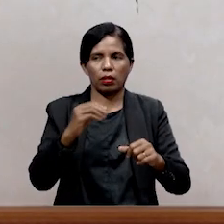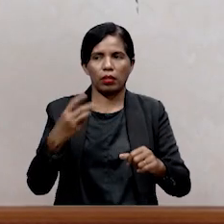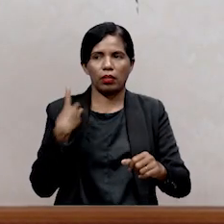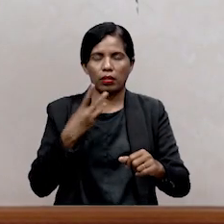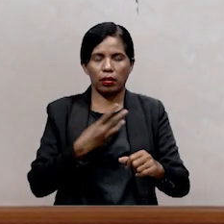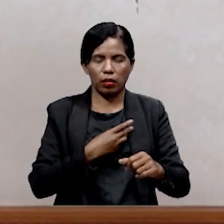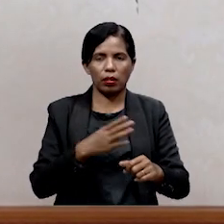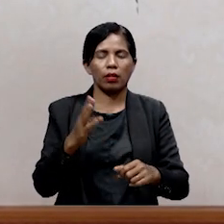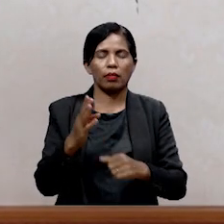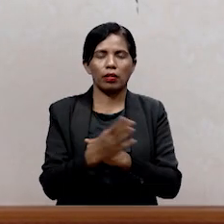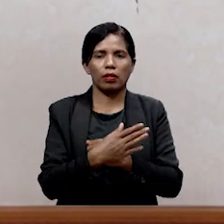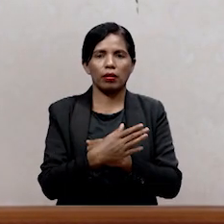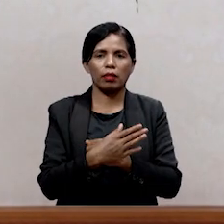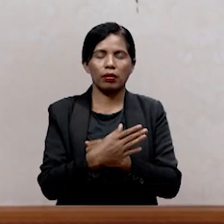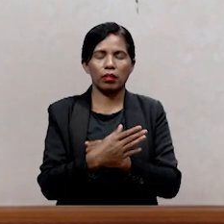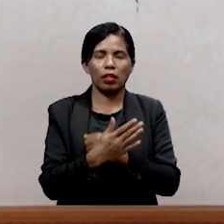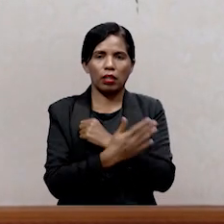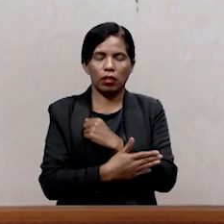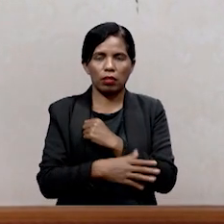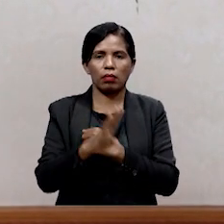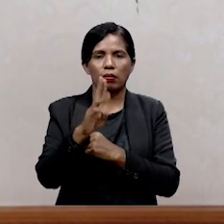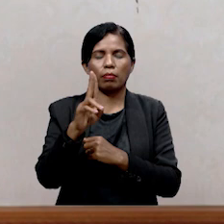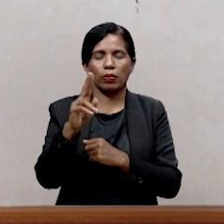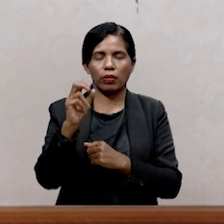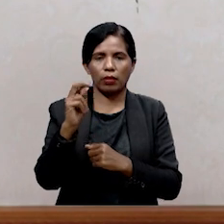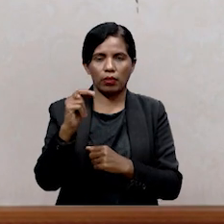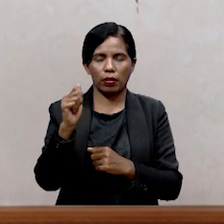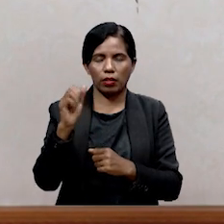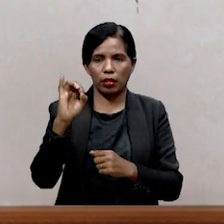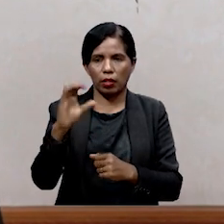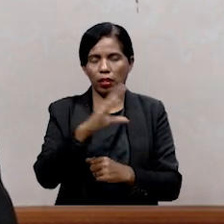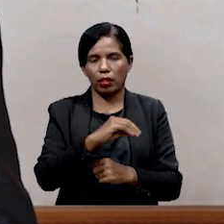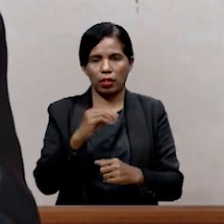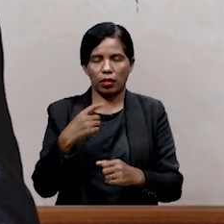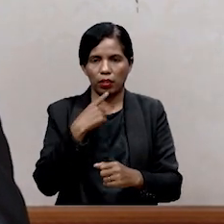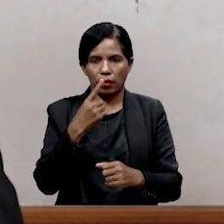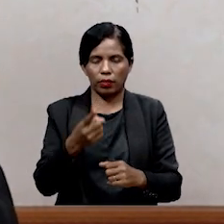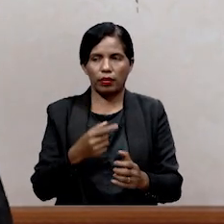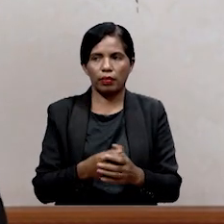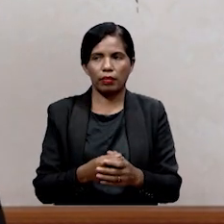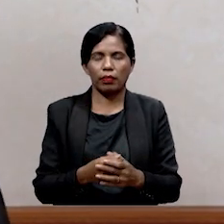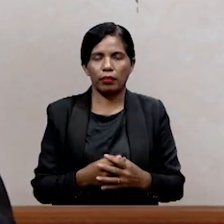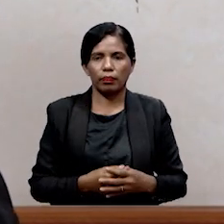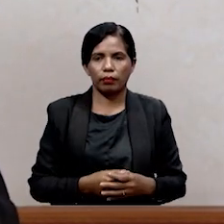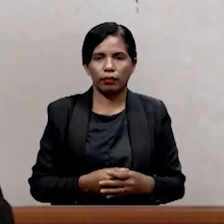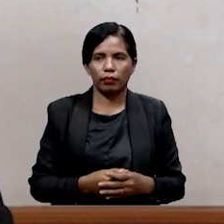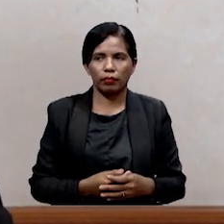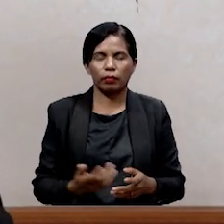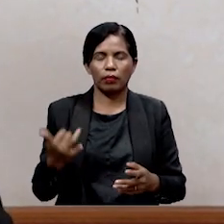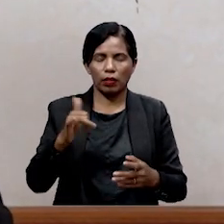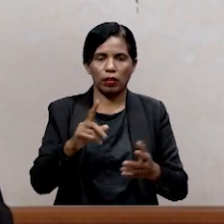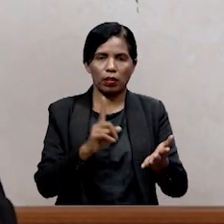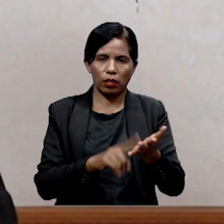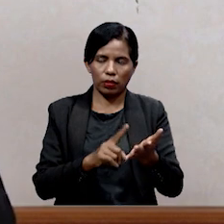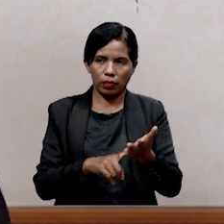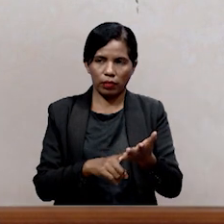Brunei Darussalam hosi autoridade relevantes tentang sira diskuti